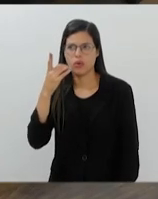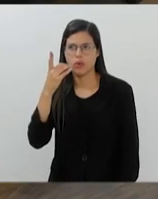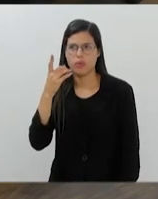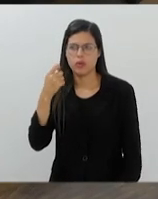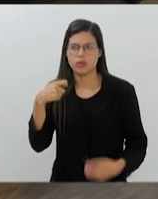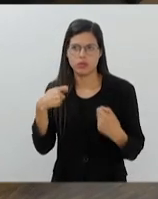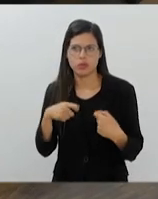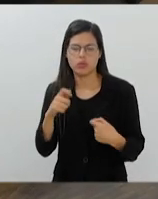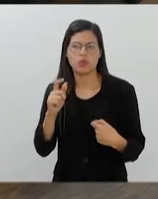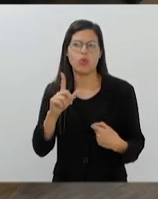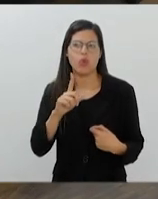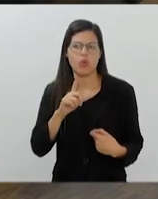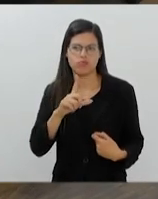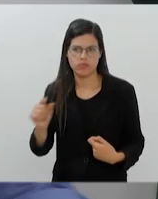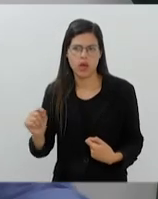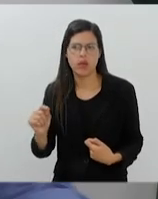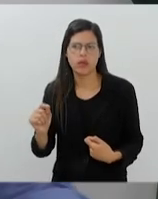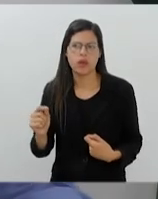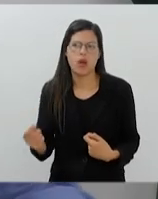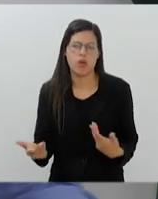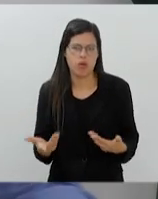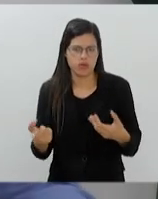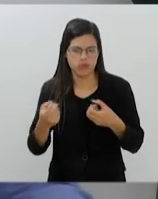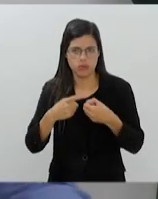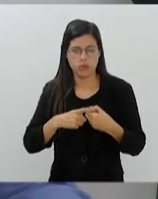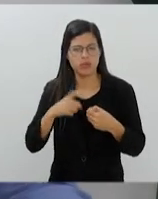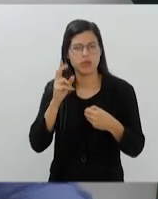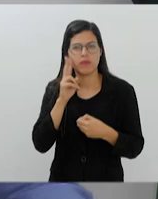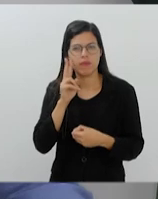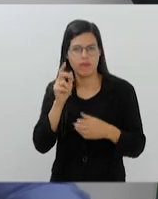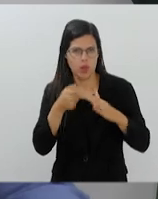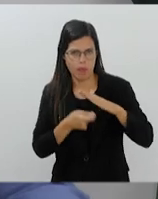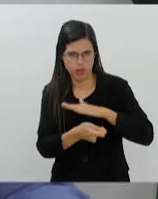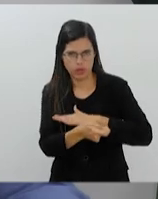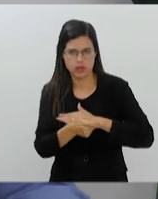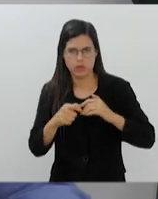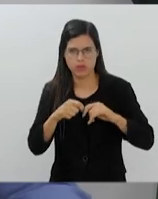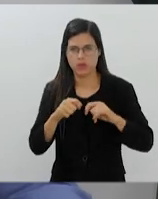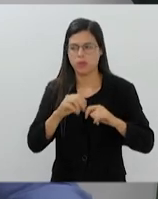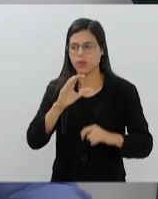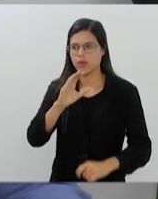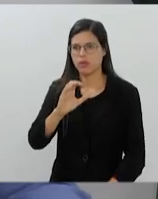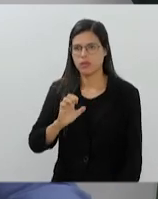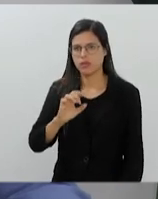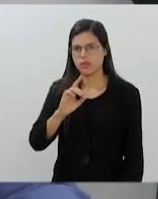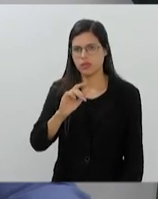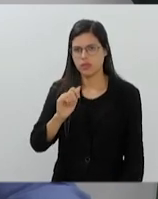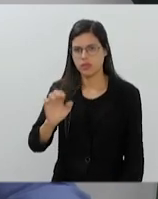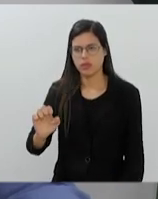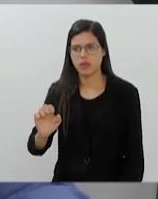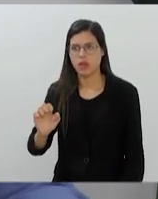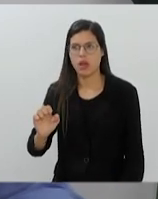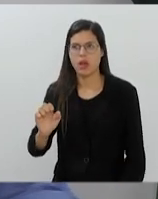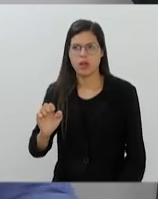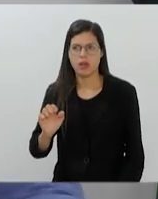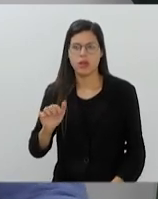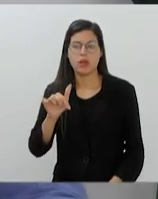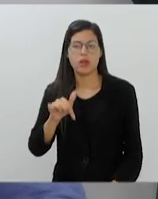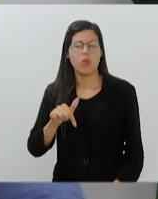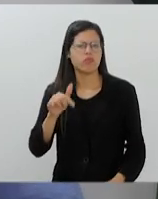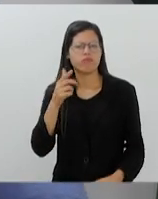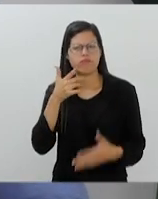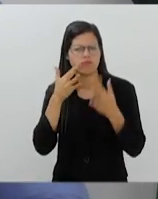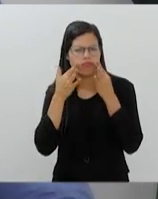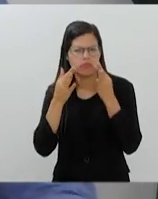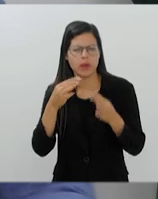patrocínios efetuados pela cedai dentre eles um que me chamou a atenção que é o Manancial tal 2023 que